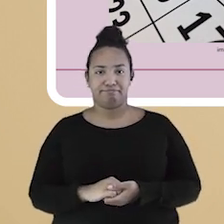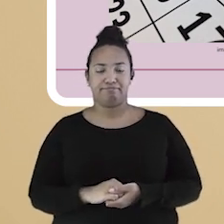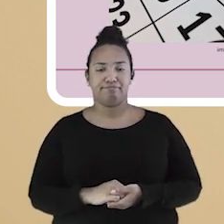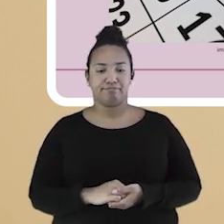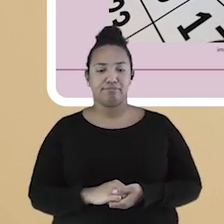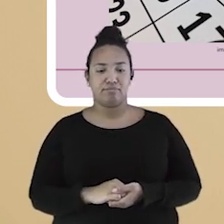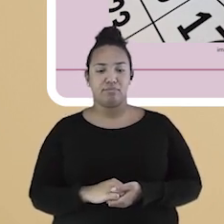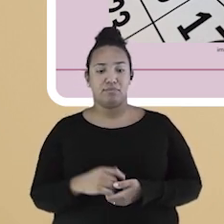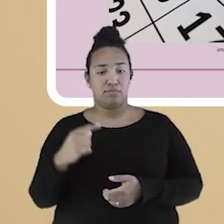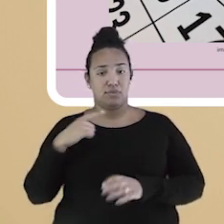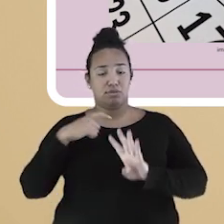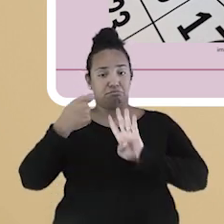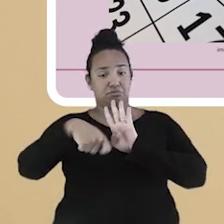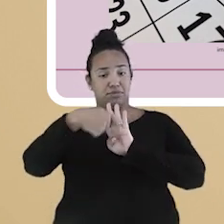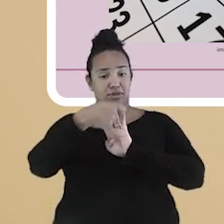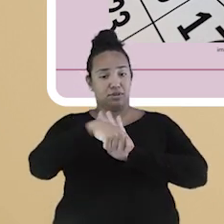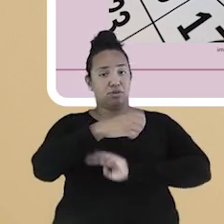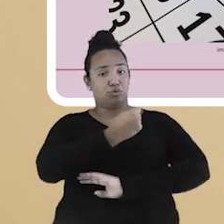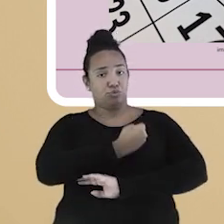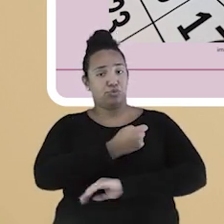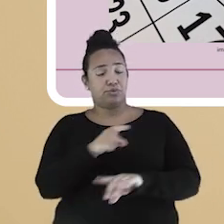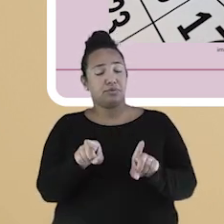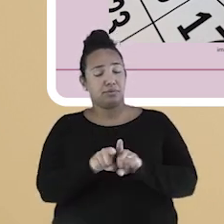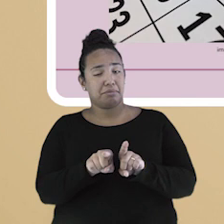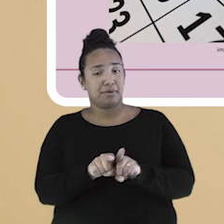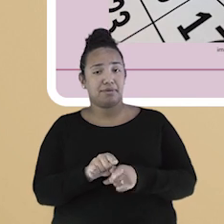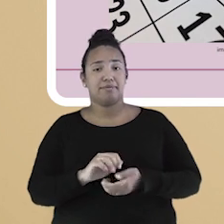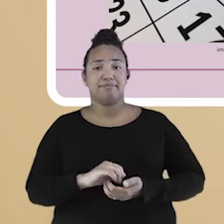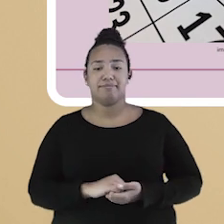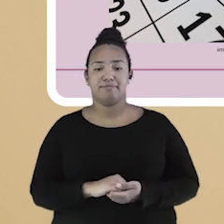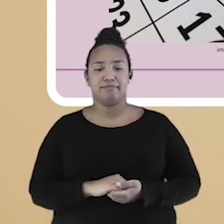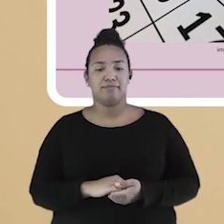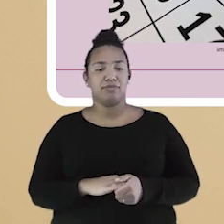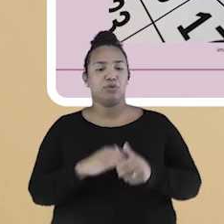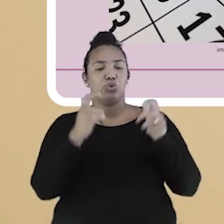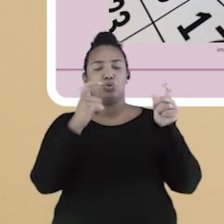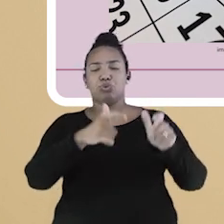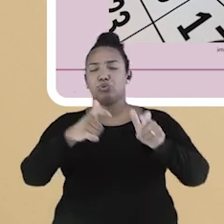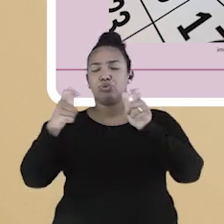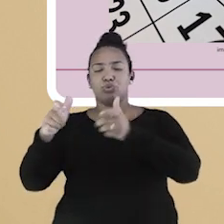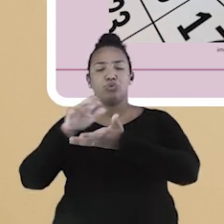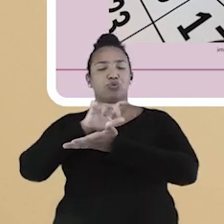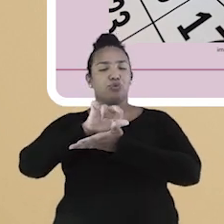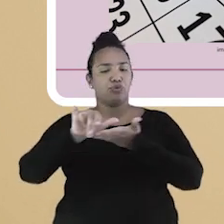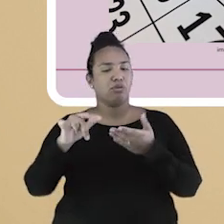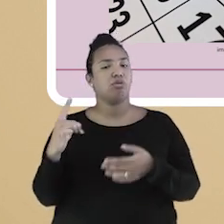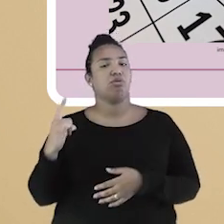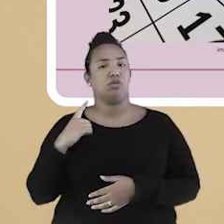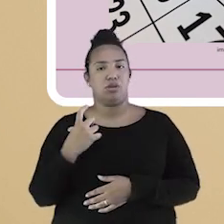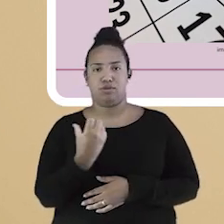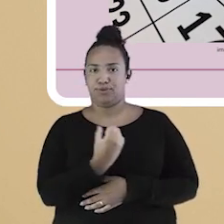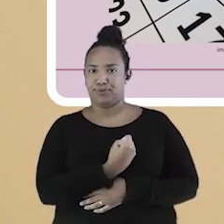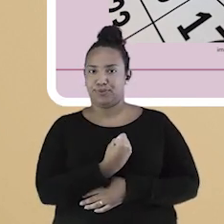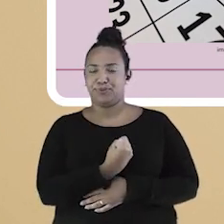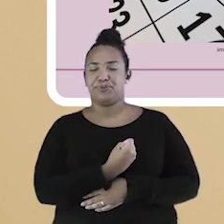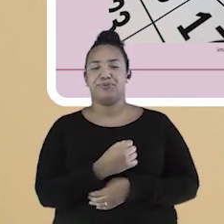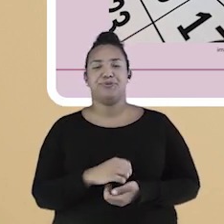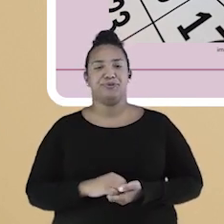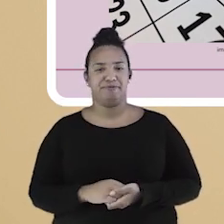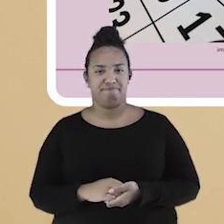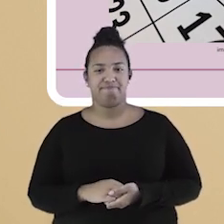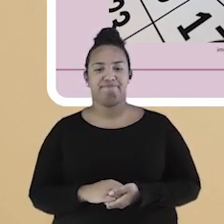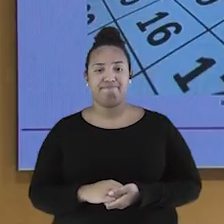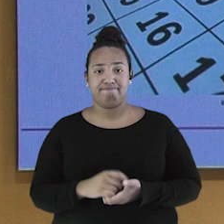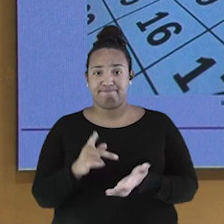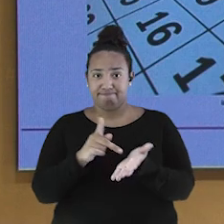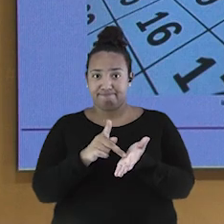no calendário e muitos outros. Por todos os lugares encontramos números. Estamos cercados por eles, não é